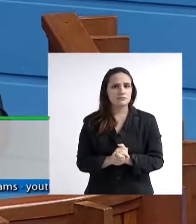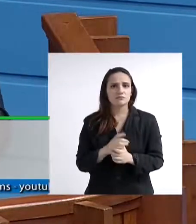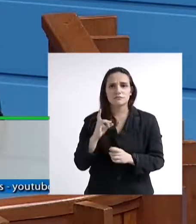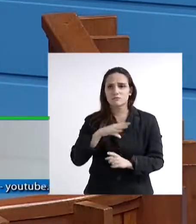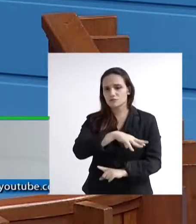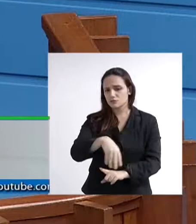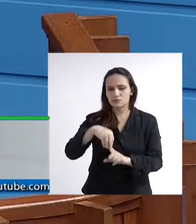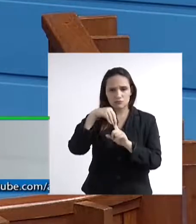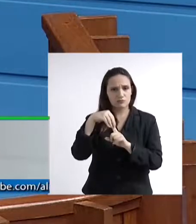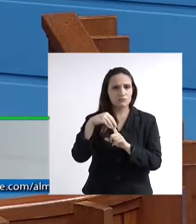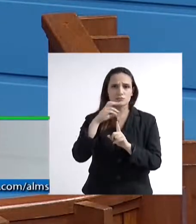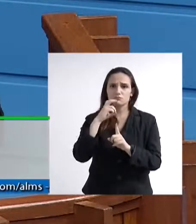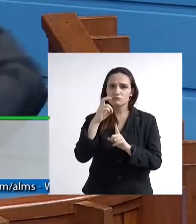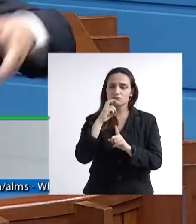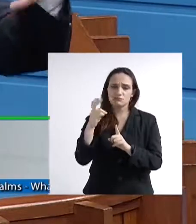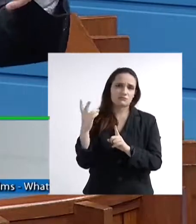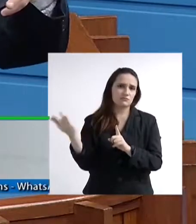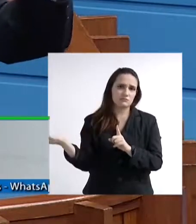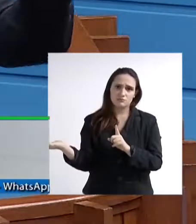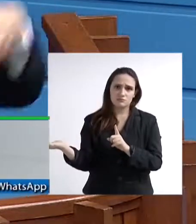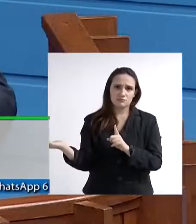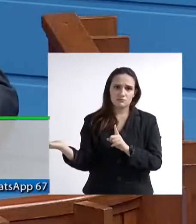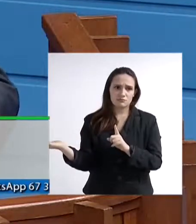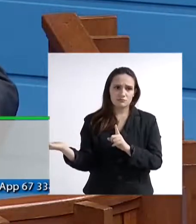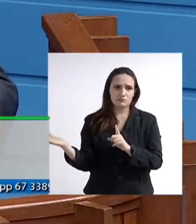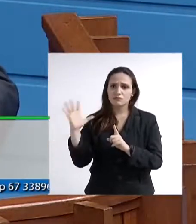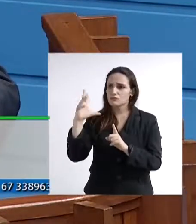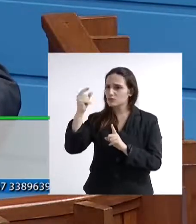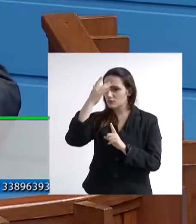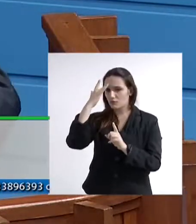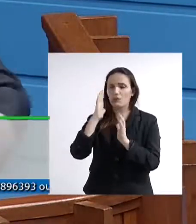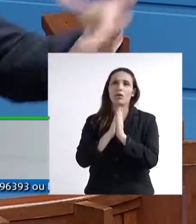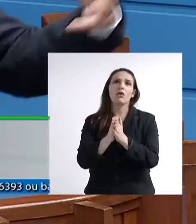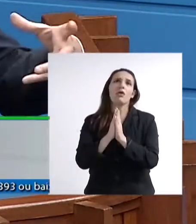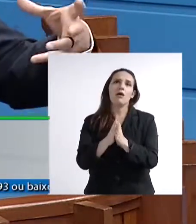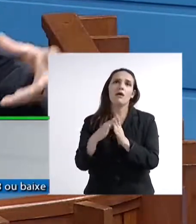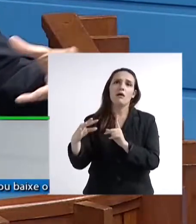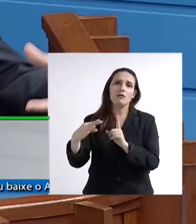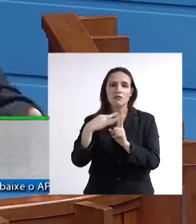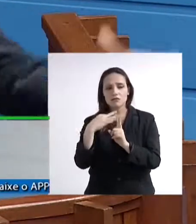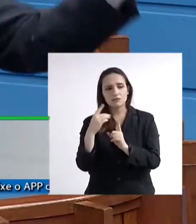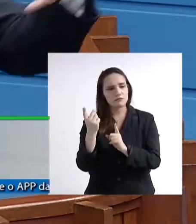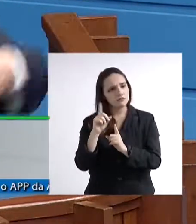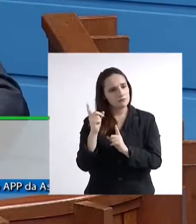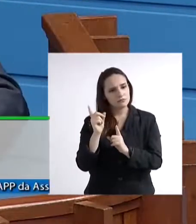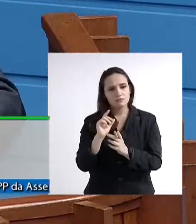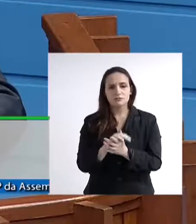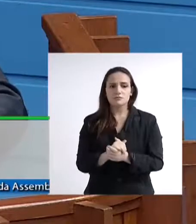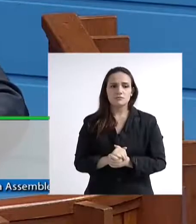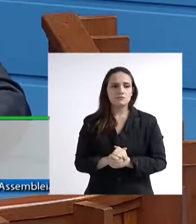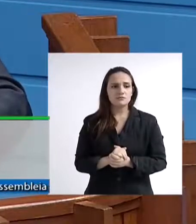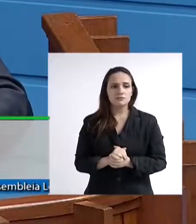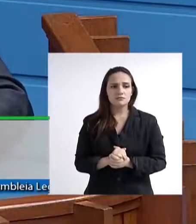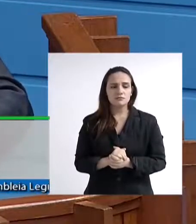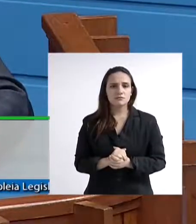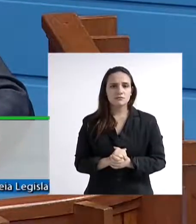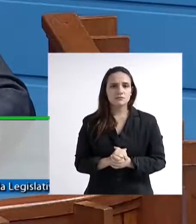hospitalocêntrica, ou seja, o hospital no centro, tudo direcionado para o